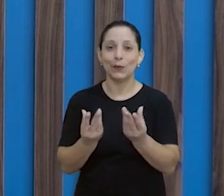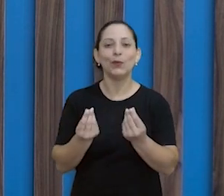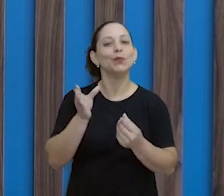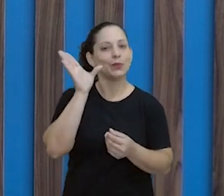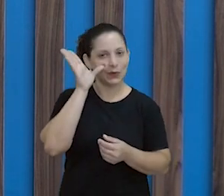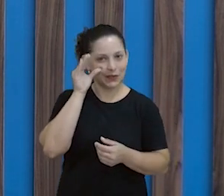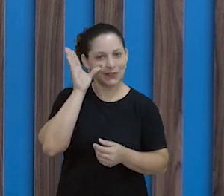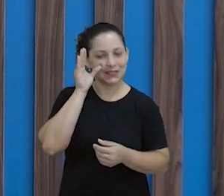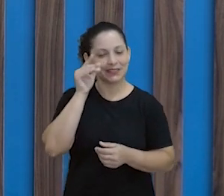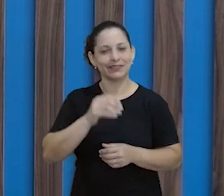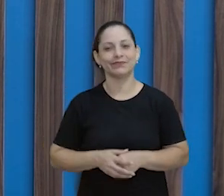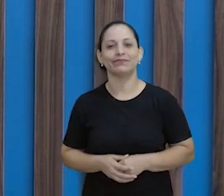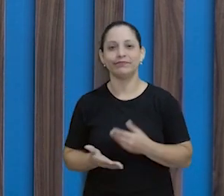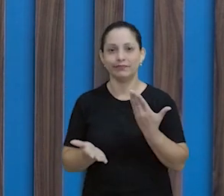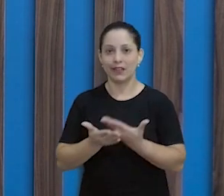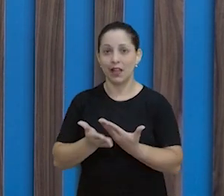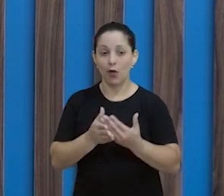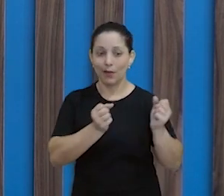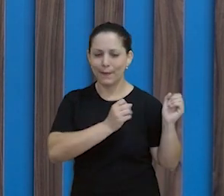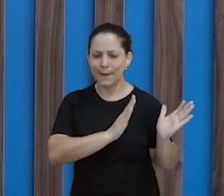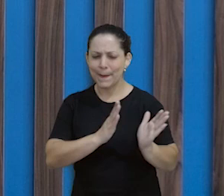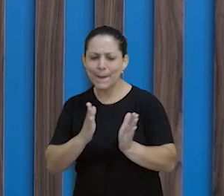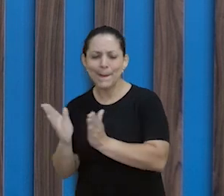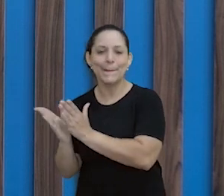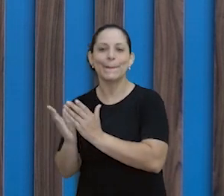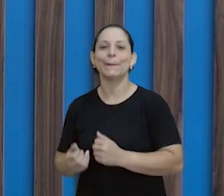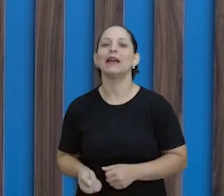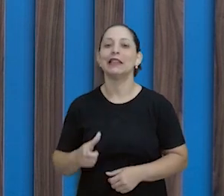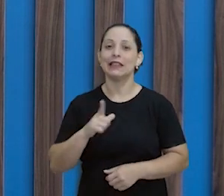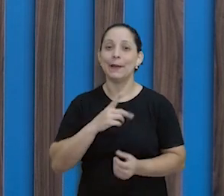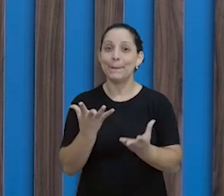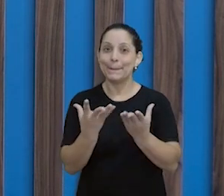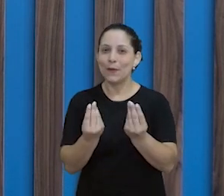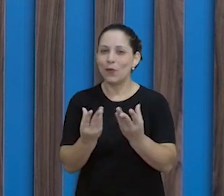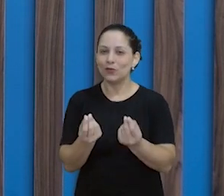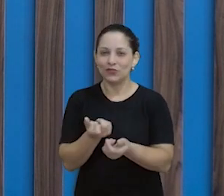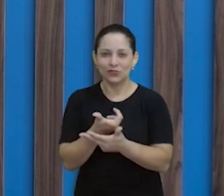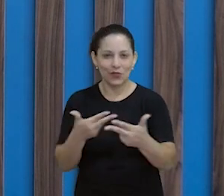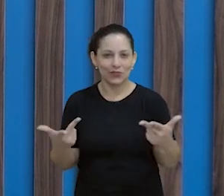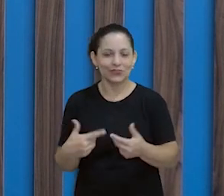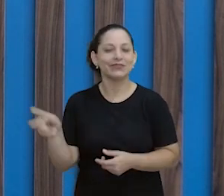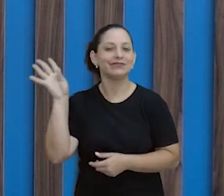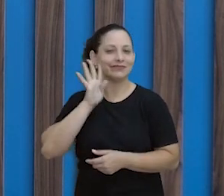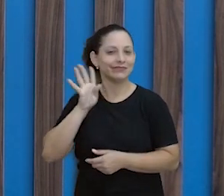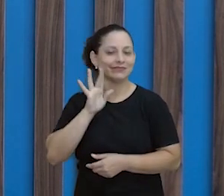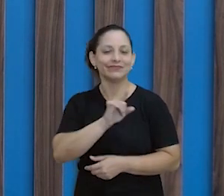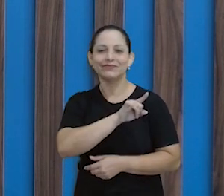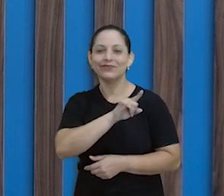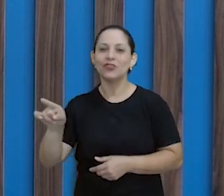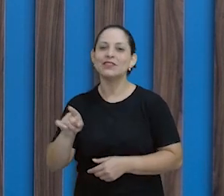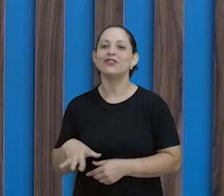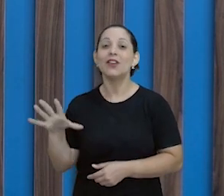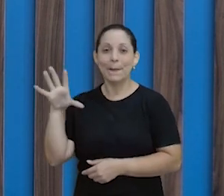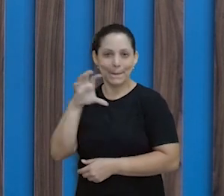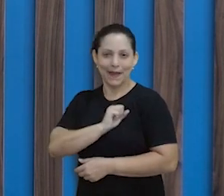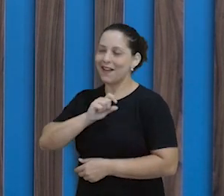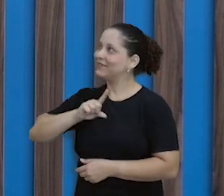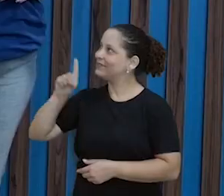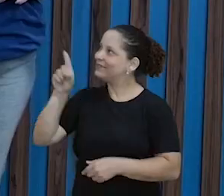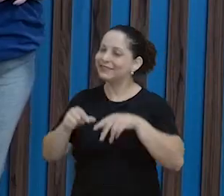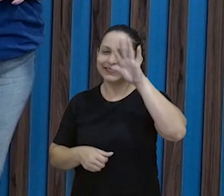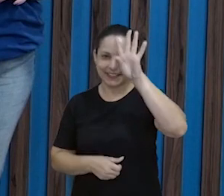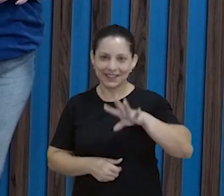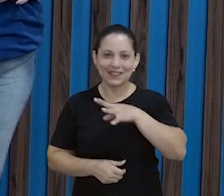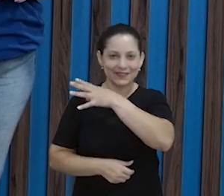curiosidade. E no decorrer da aula, creio que Carol trouxe muita surpresa para vocês também se apaixonarem pela tabela periódica, não é isso, Carol?